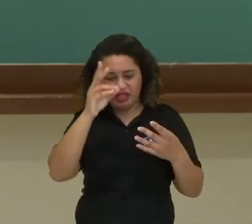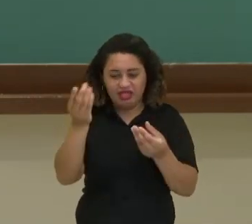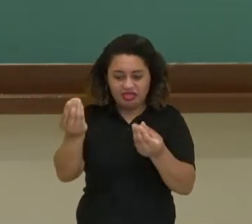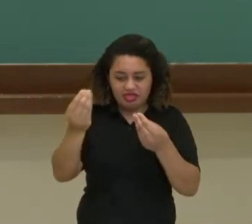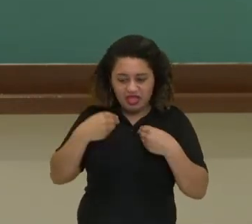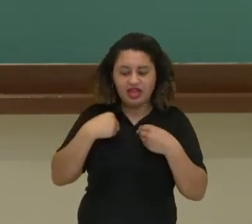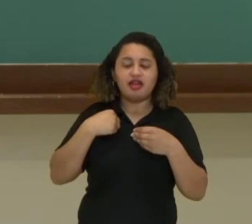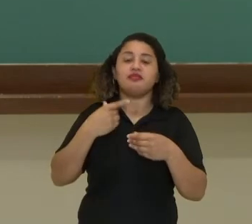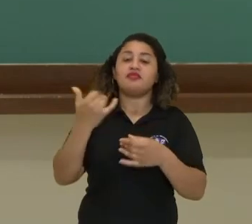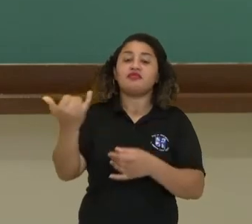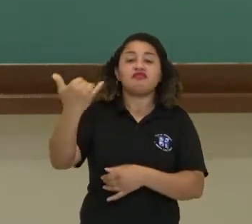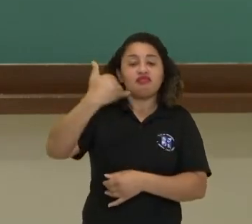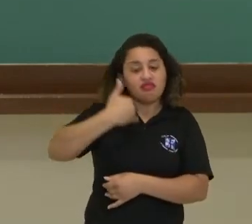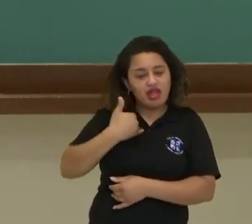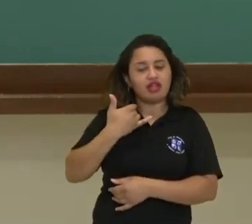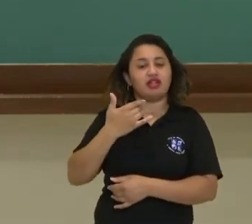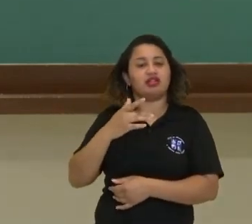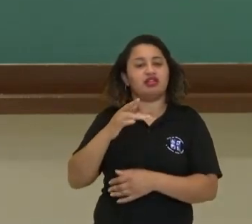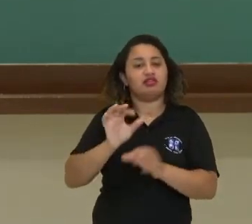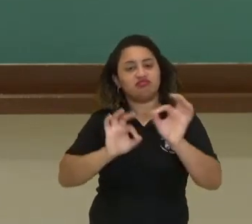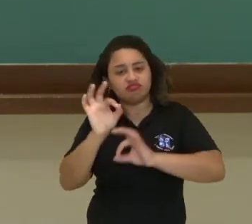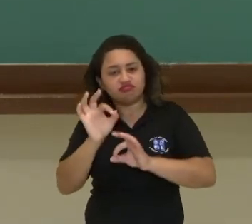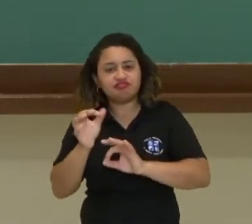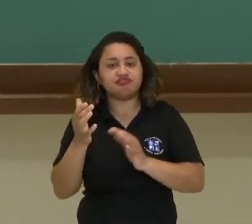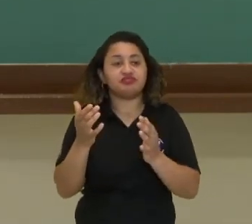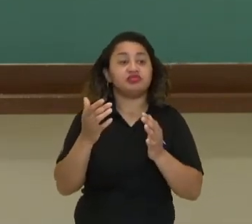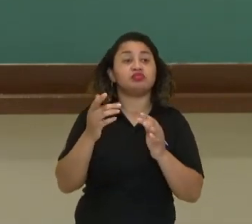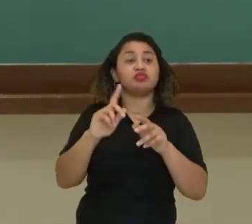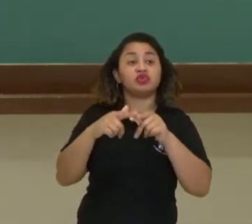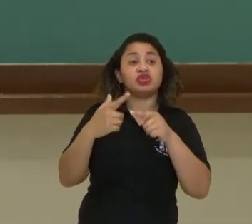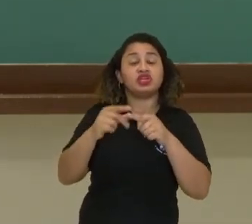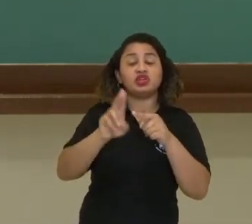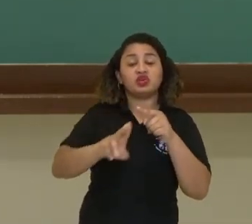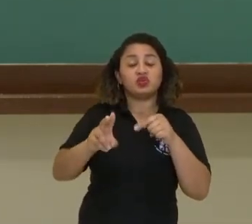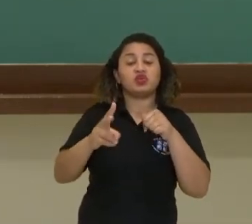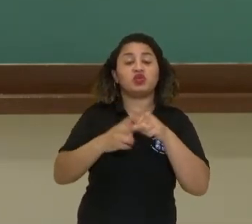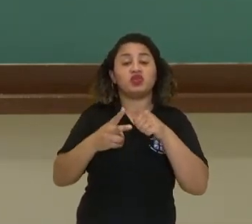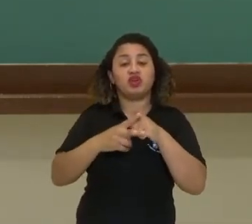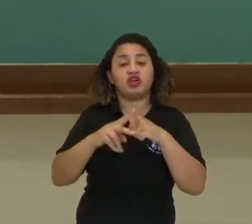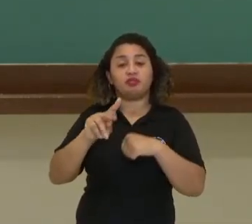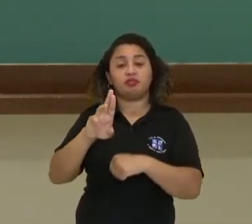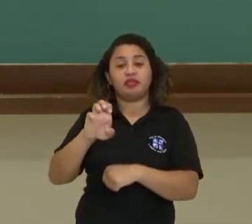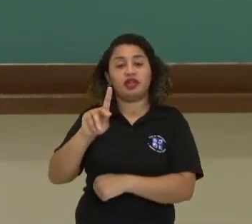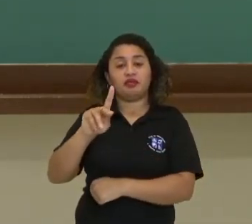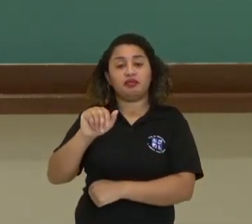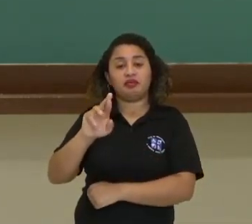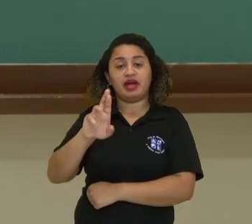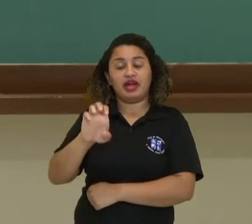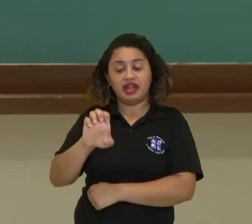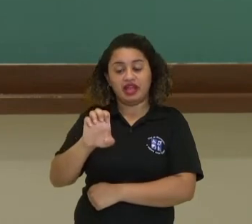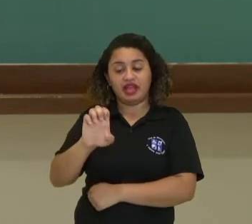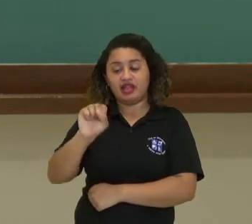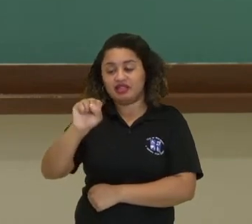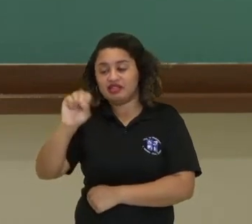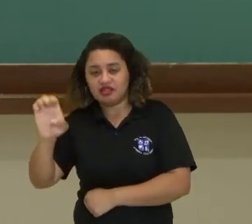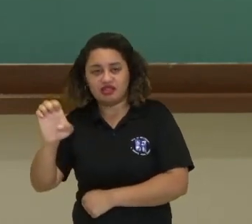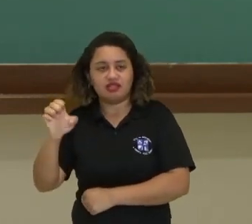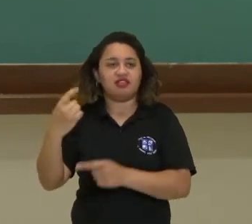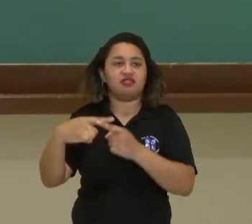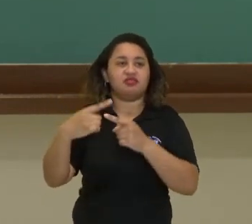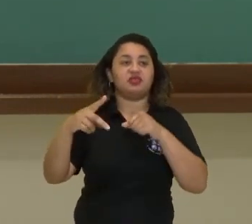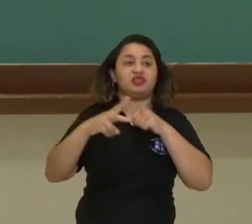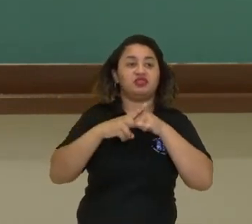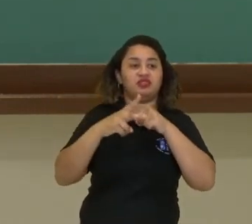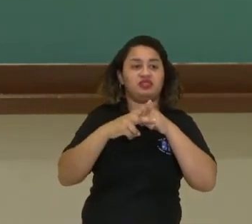me prepare-se Então por que que eles ou prepare-se porque o verbo está no imperativo não é porque o